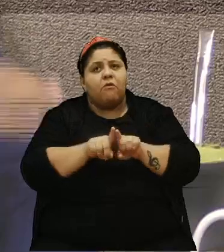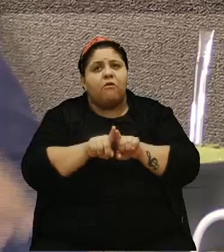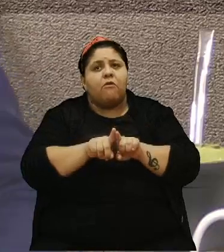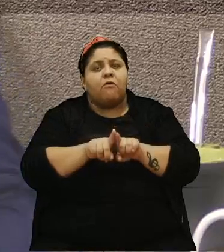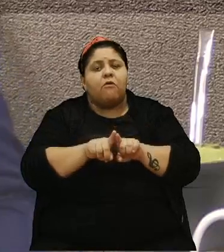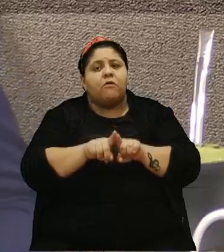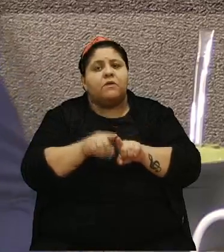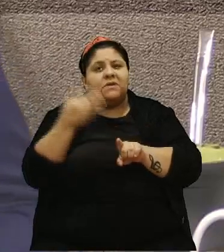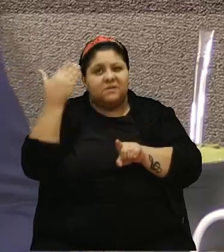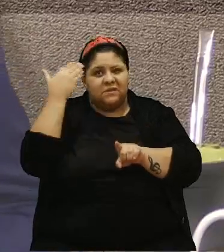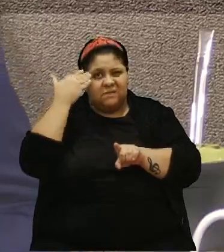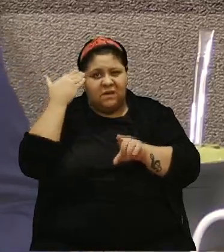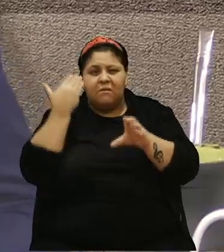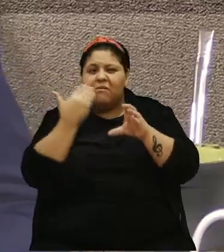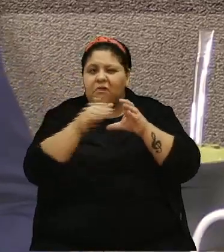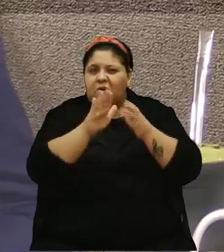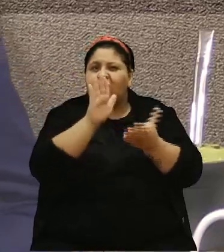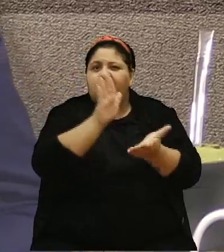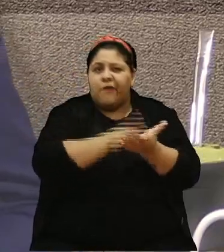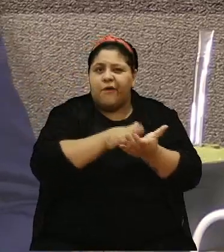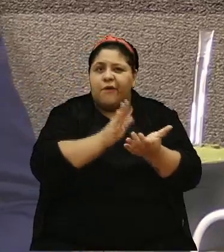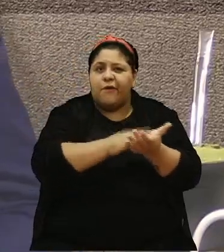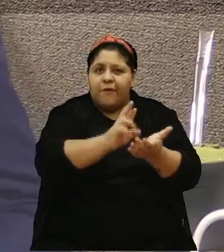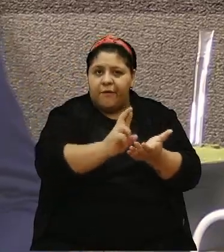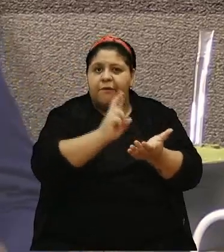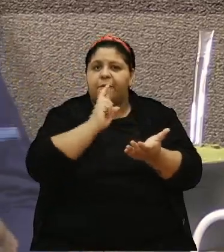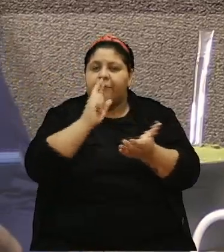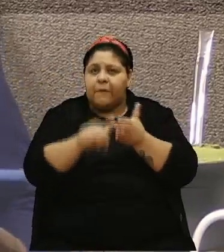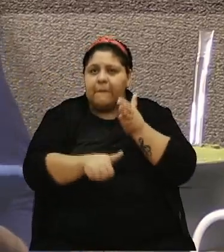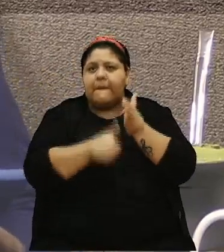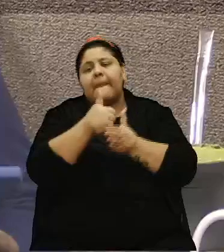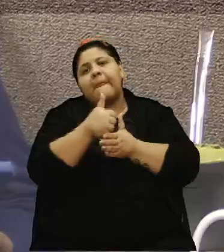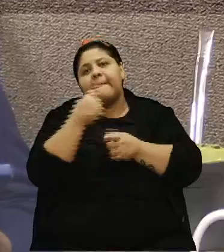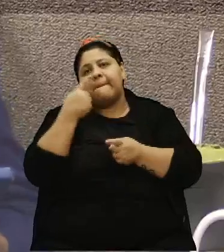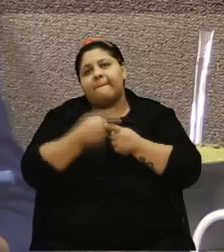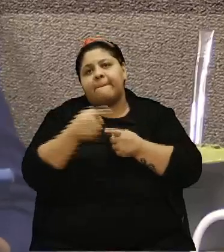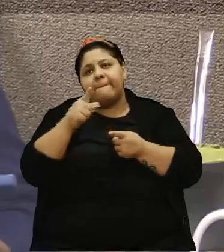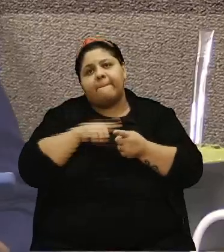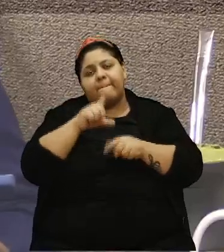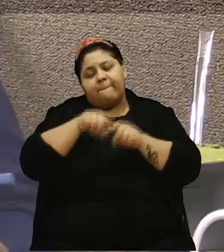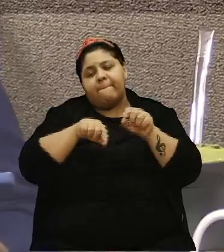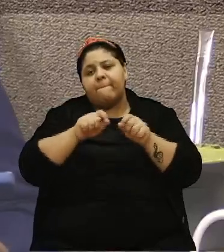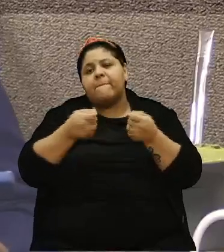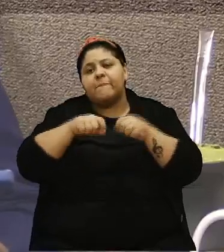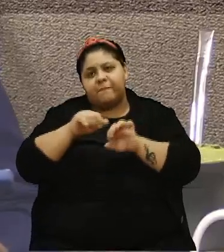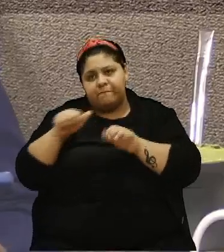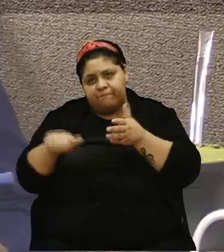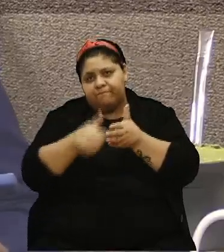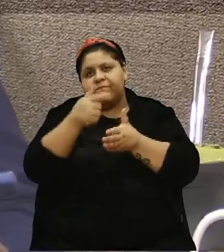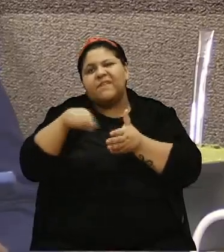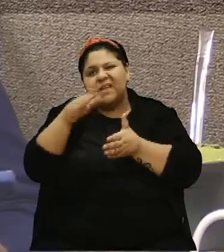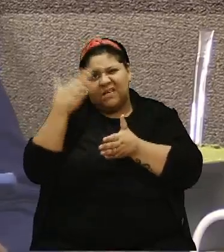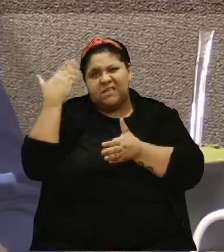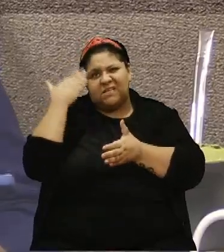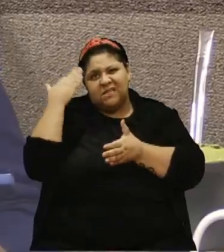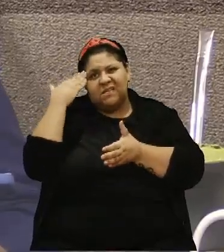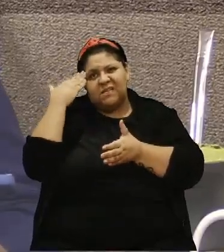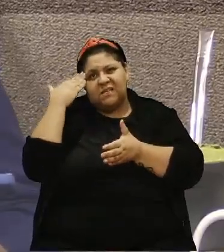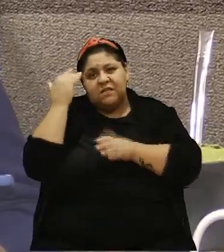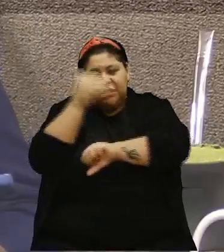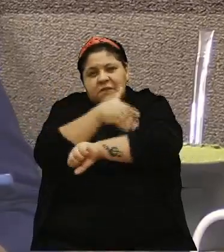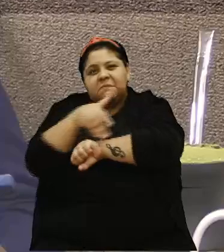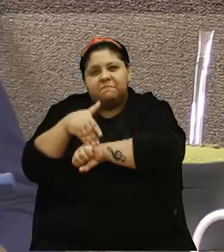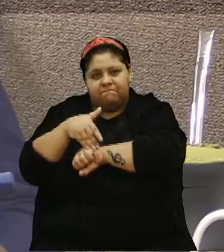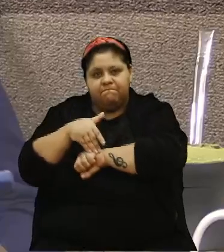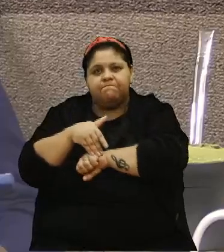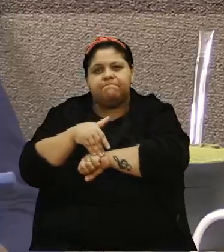e aí já, né, cobrança de uma resposta mais efetiva, porque tem muitas coisas que precisam ser melhoradas. E a gente sabe que na questão das